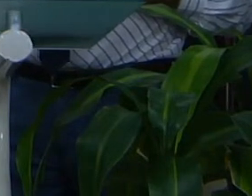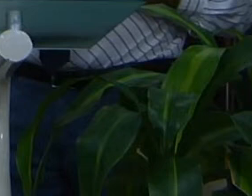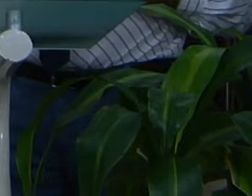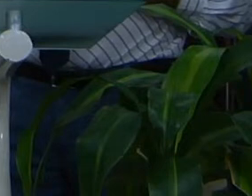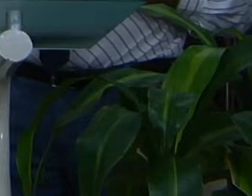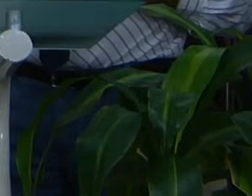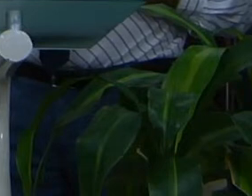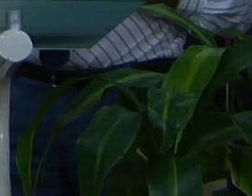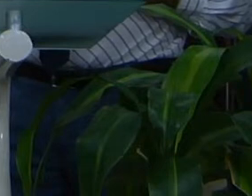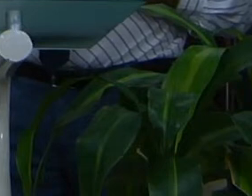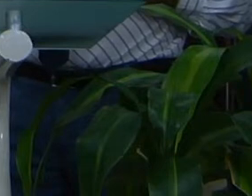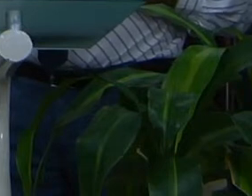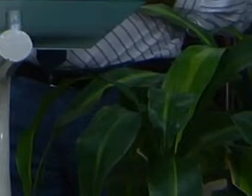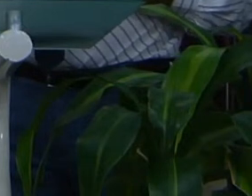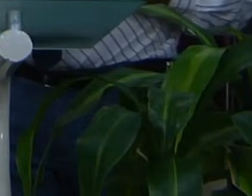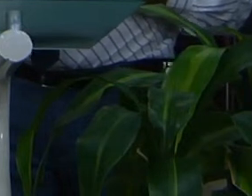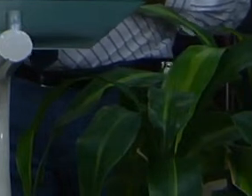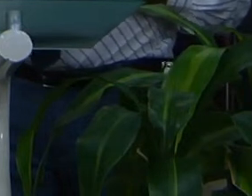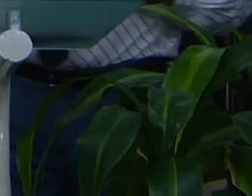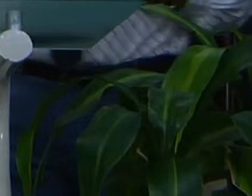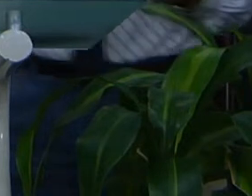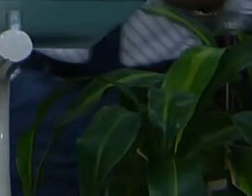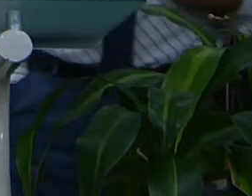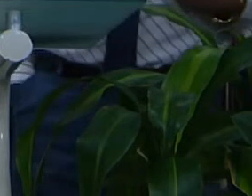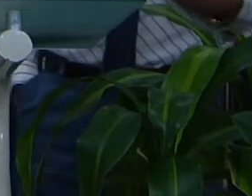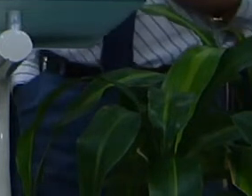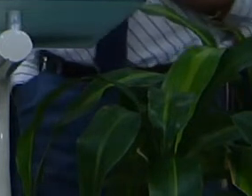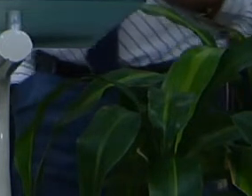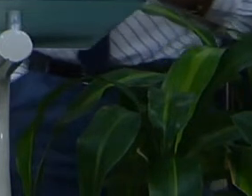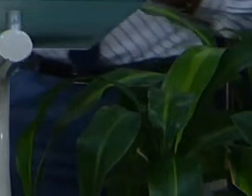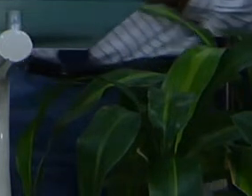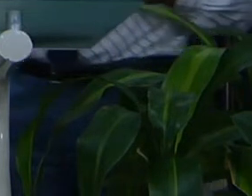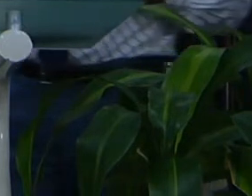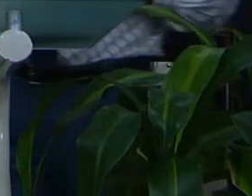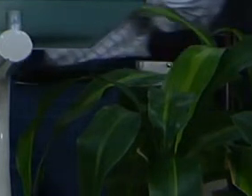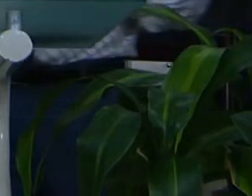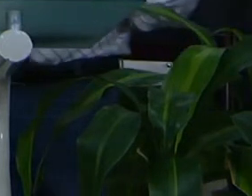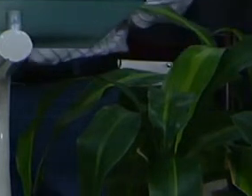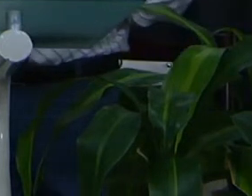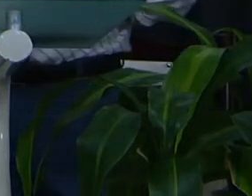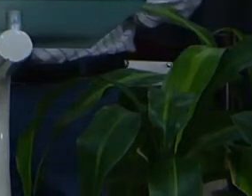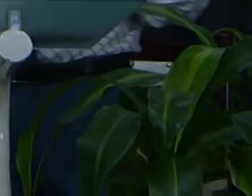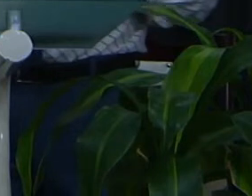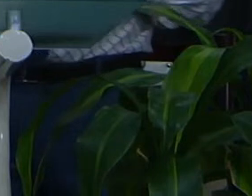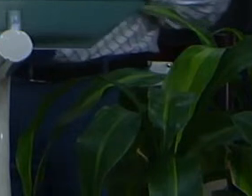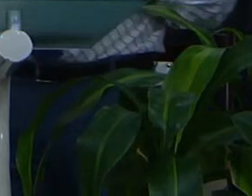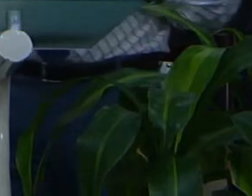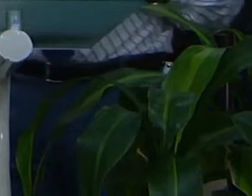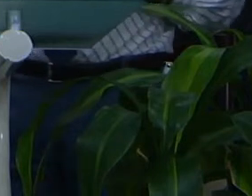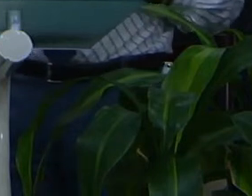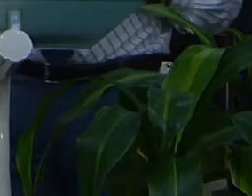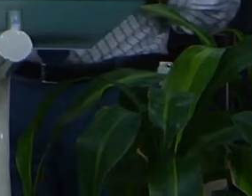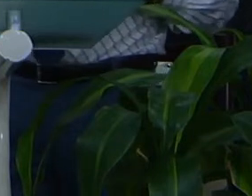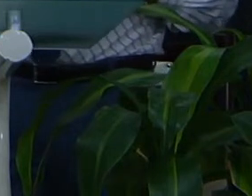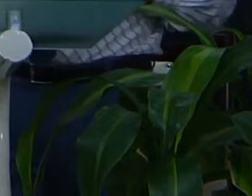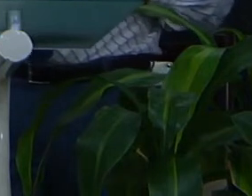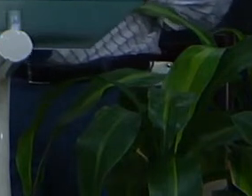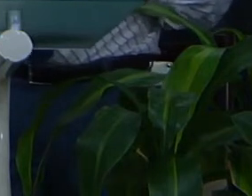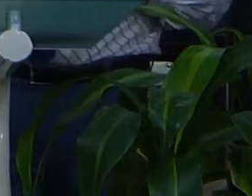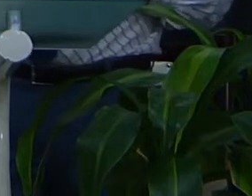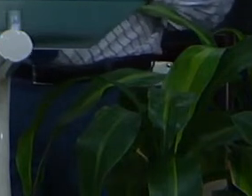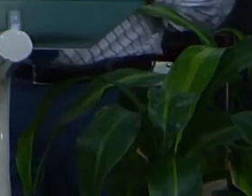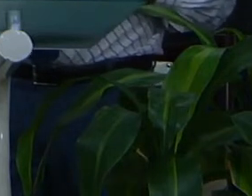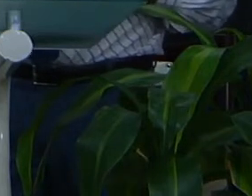livres de toda a mancha e aqui estamos nesta manhã para bem